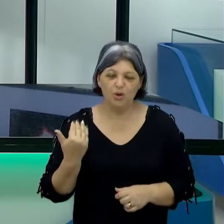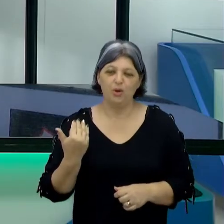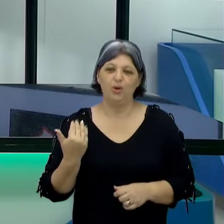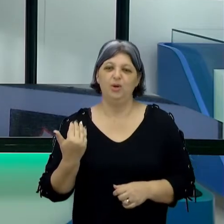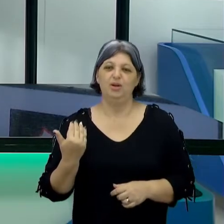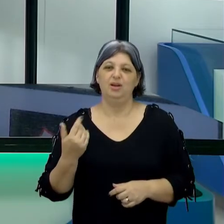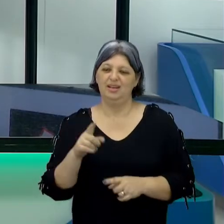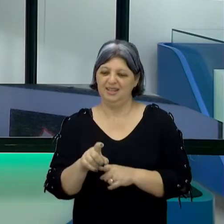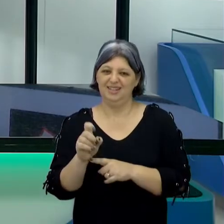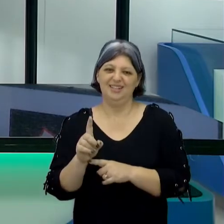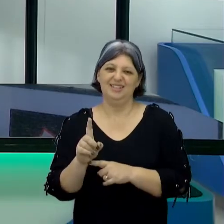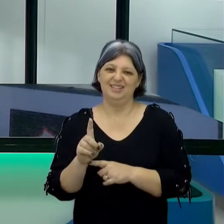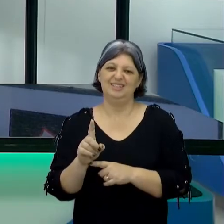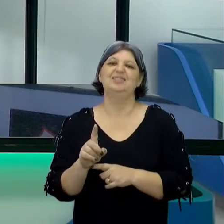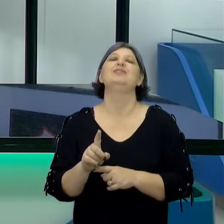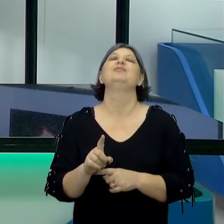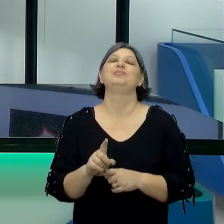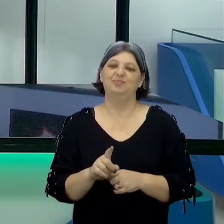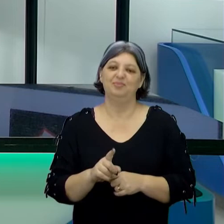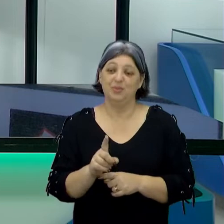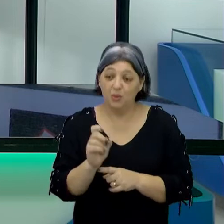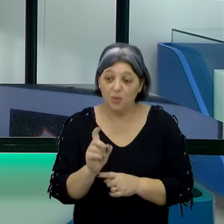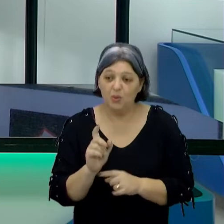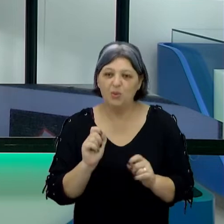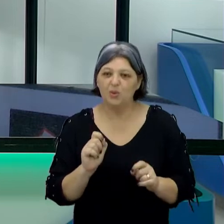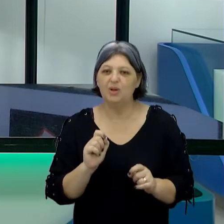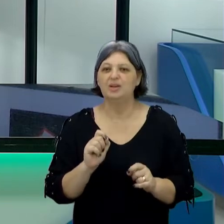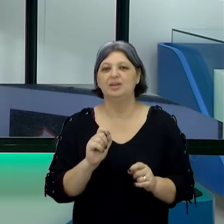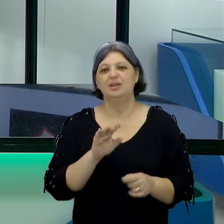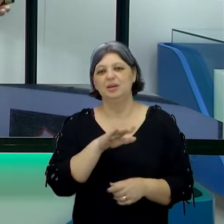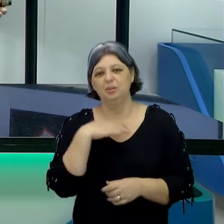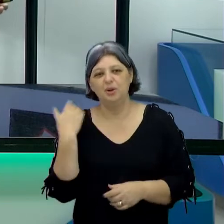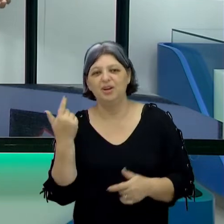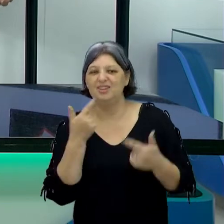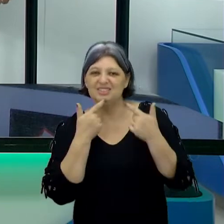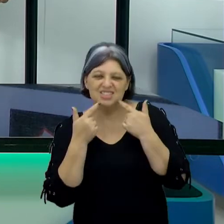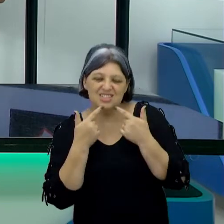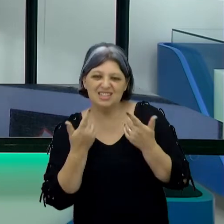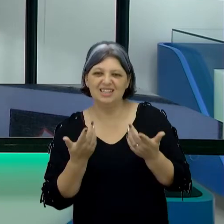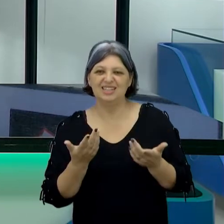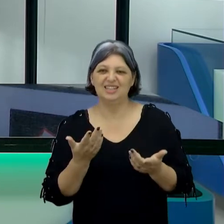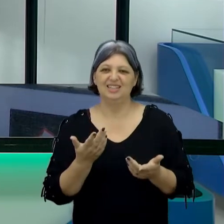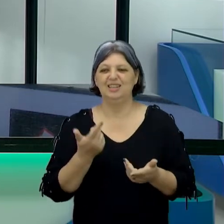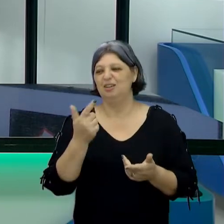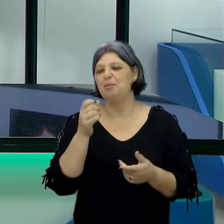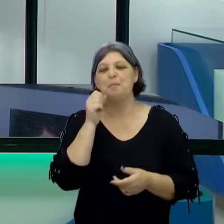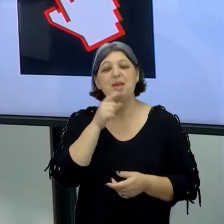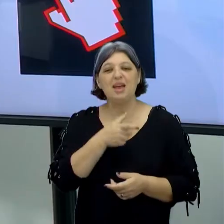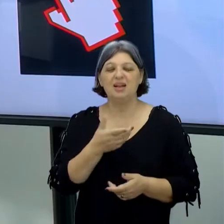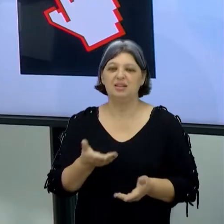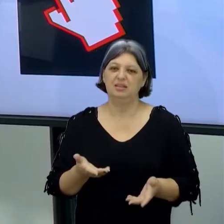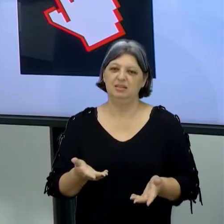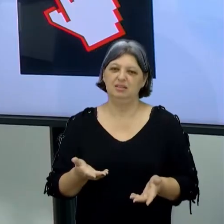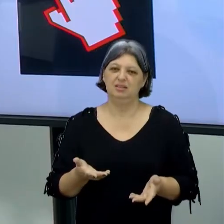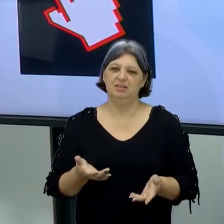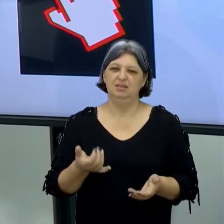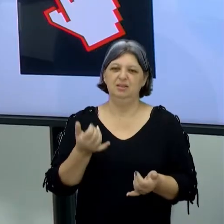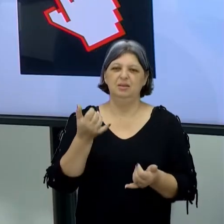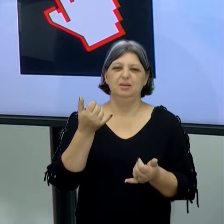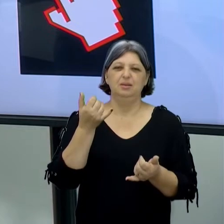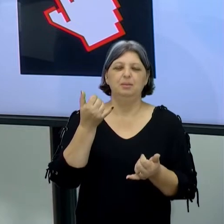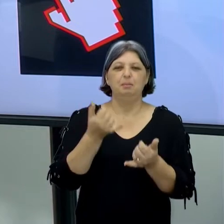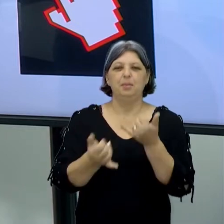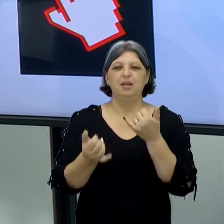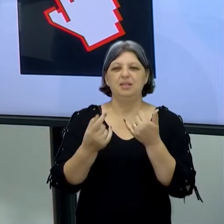também. Clica. Ah, era isso mesmo. Aí você clica, morreu de rir com a piada de não sei quem. Aí você, puxa vida, né? Você clicou, que é uma espécie de